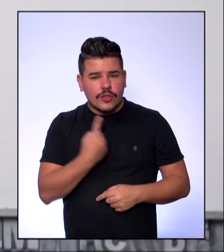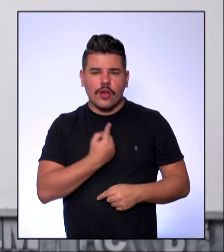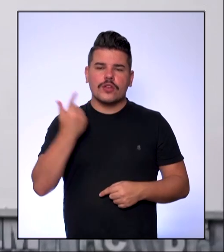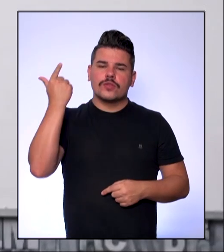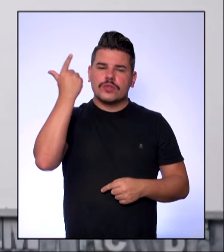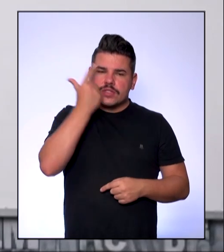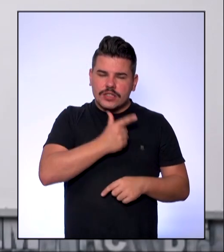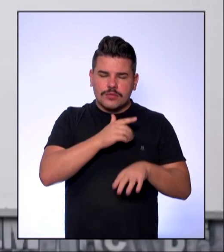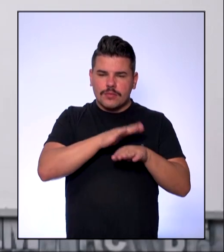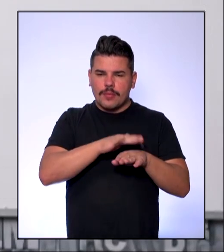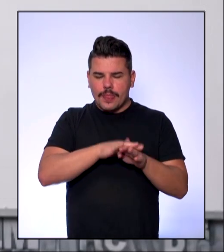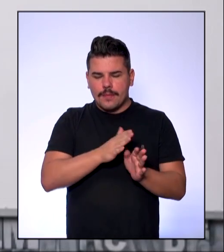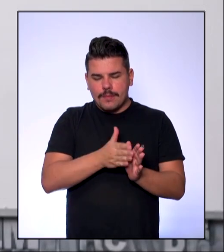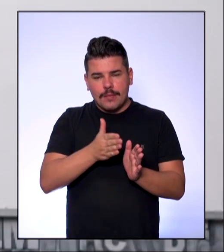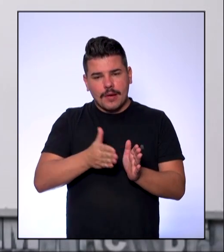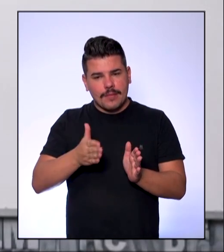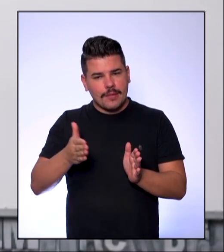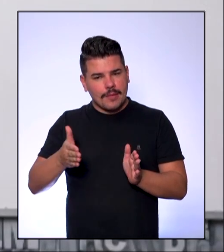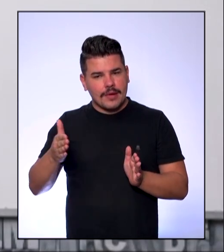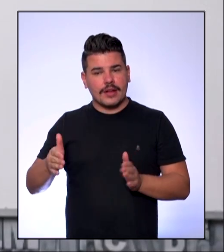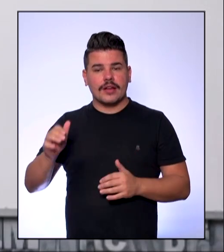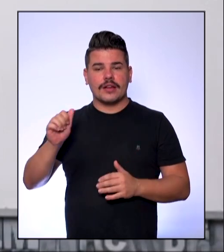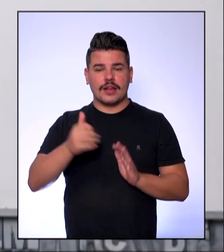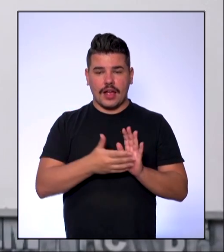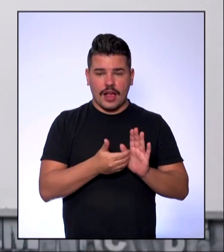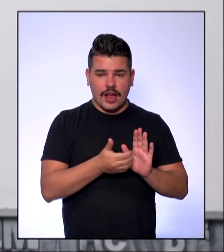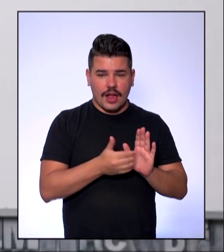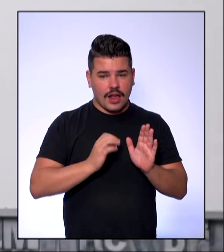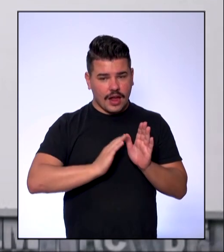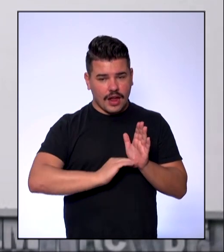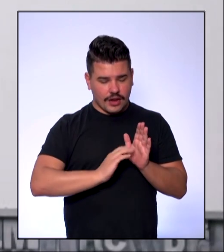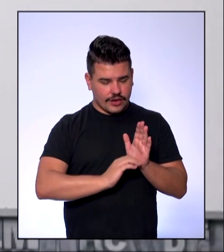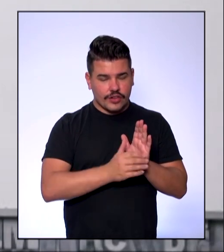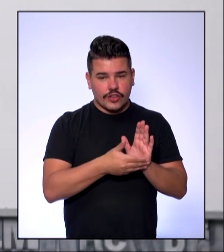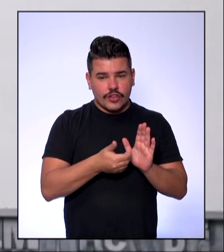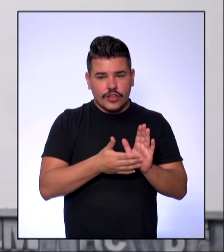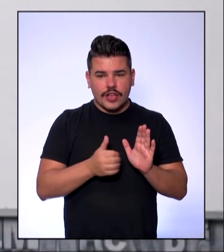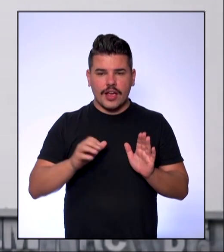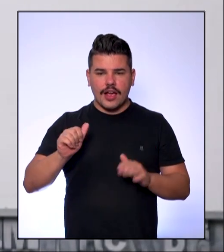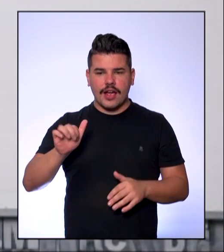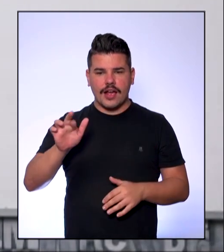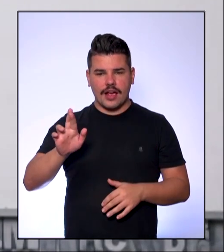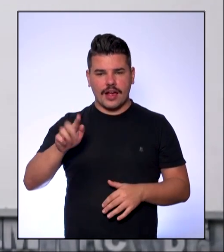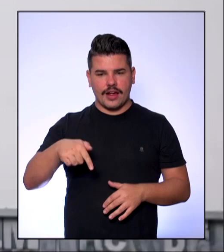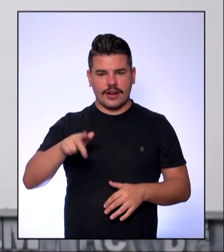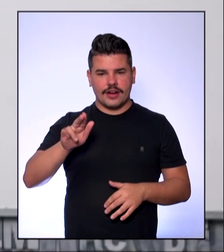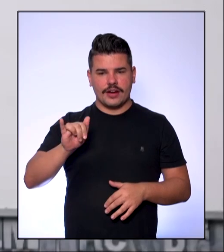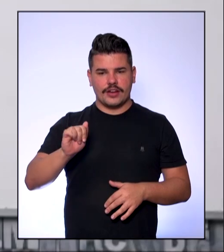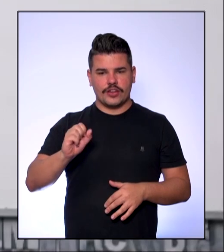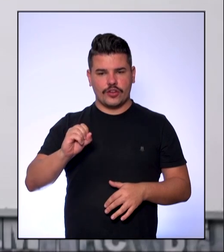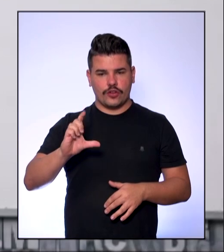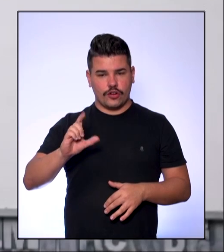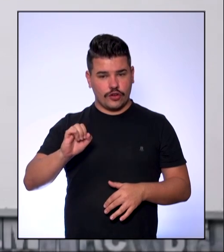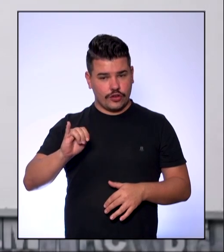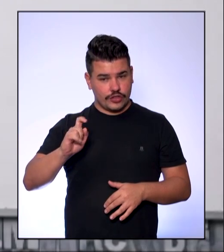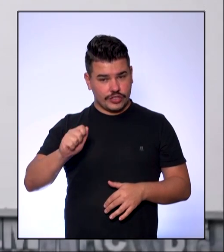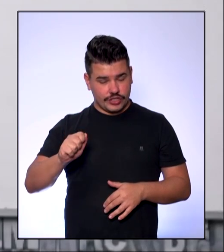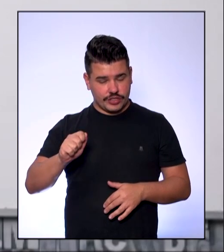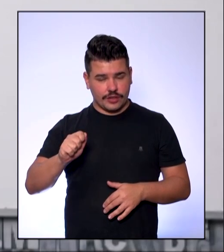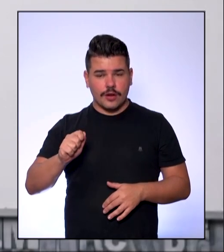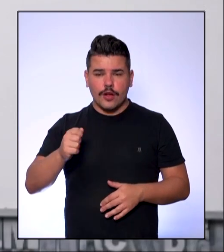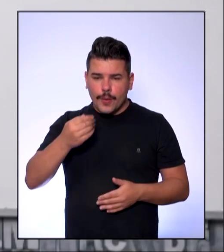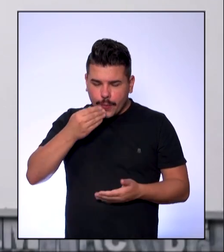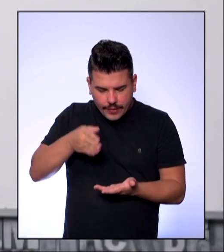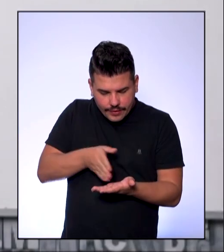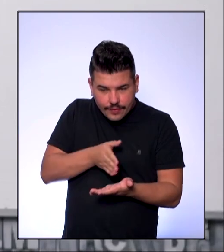recursos arqueológicos. Então, lembre-se sempre, quando nós pensamos na arqueologia da América, as datações circulam entre 12